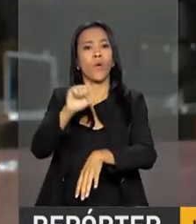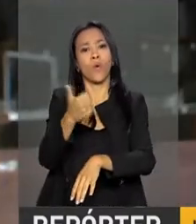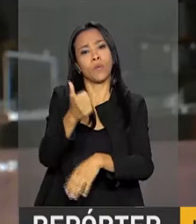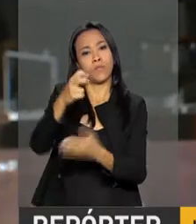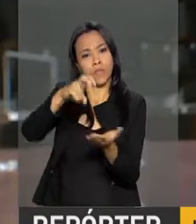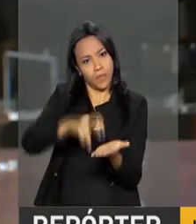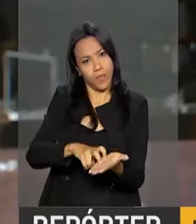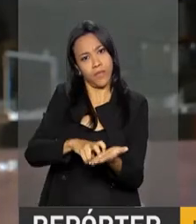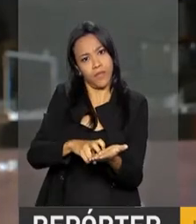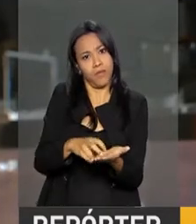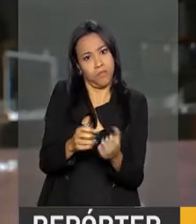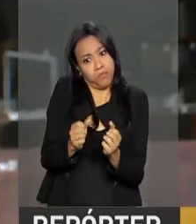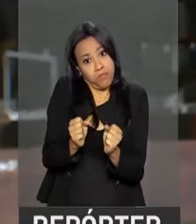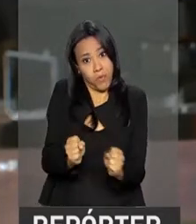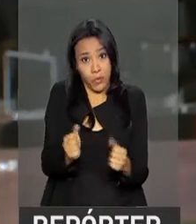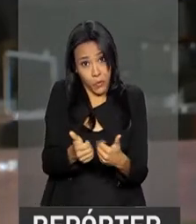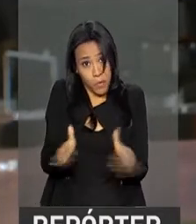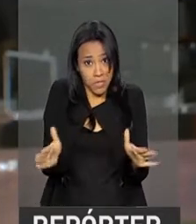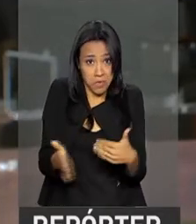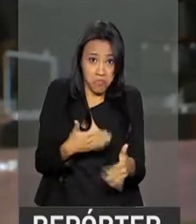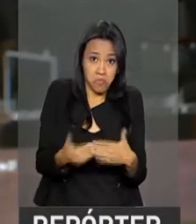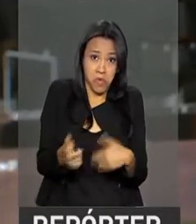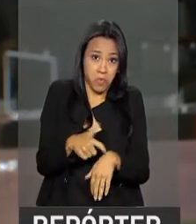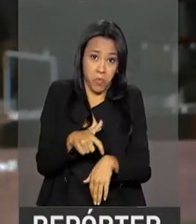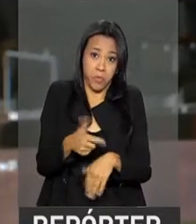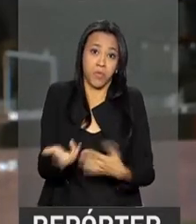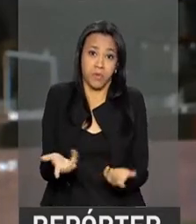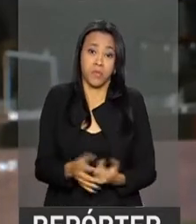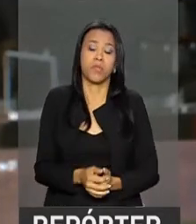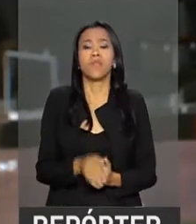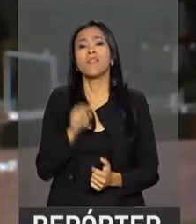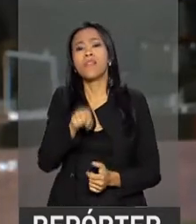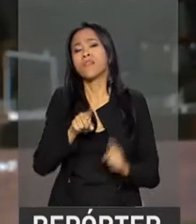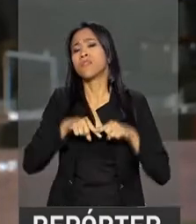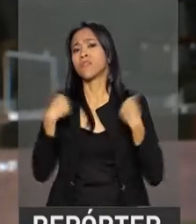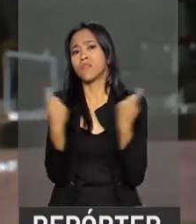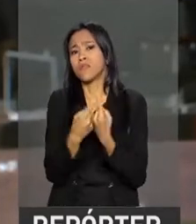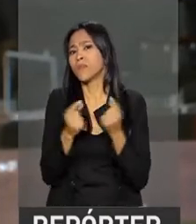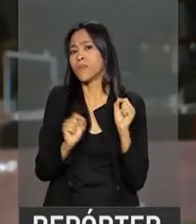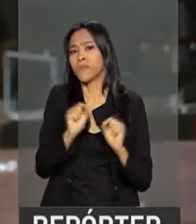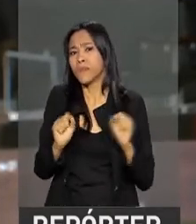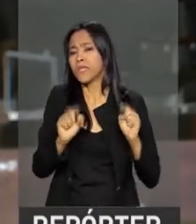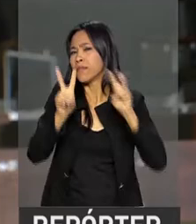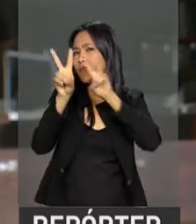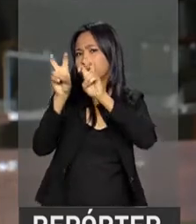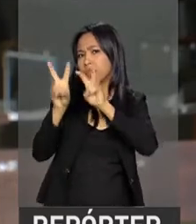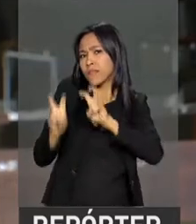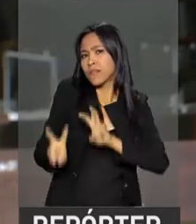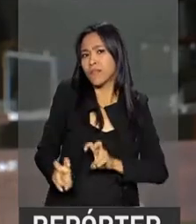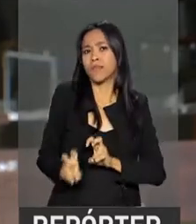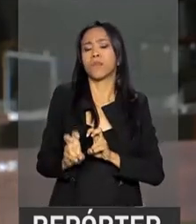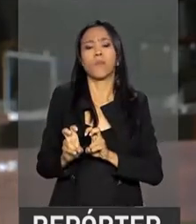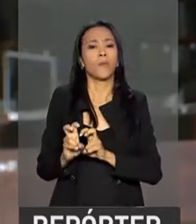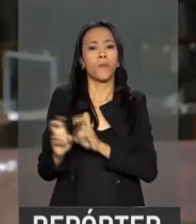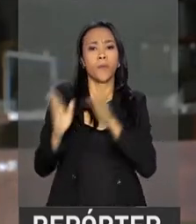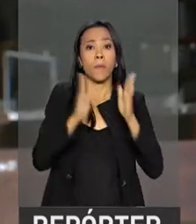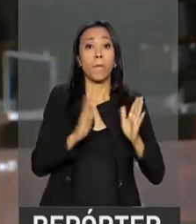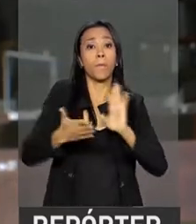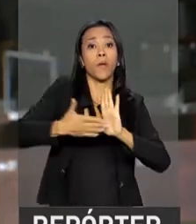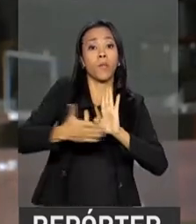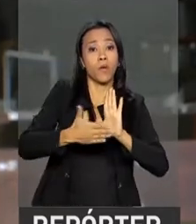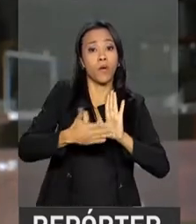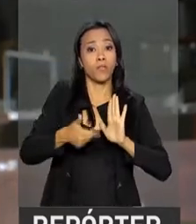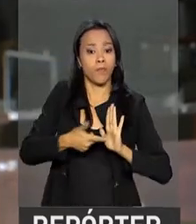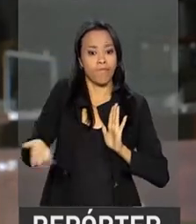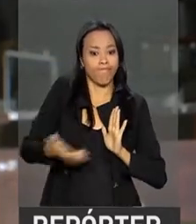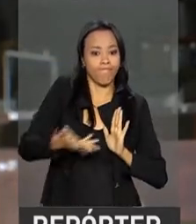manhã, portanto, pode começar a qualquer momento. E nela devem ser discutidos, aí, entre outros temas, propostas para ajudar a